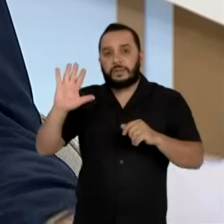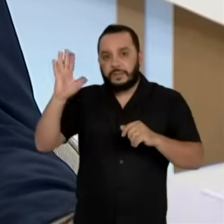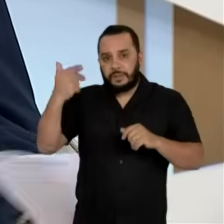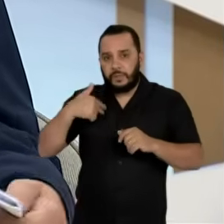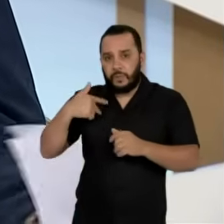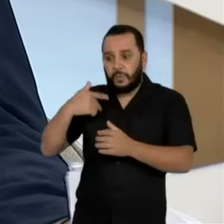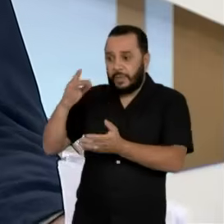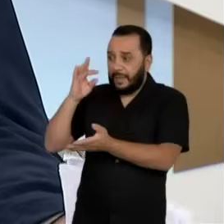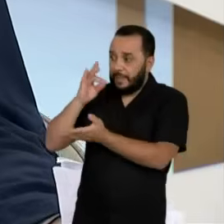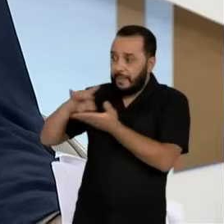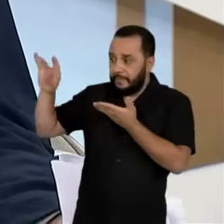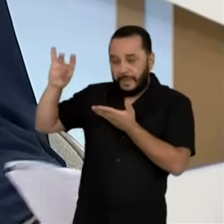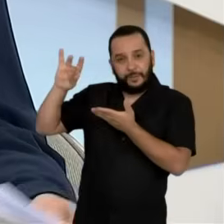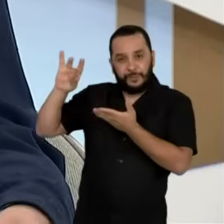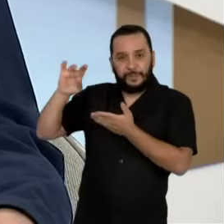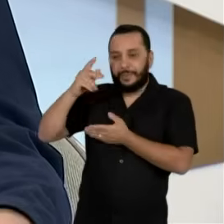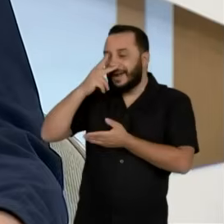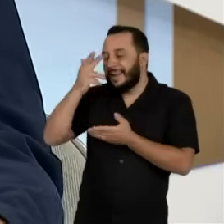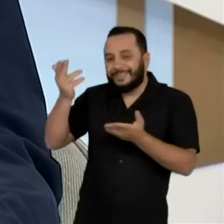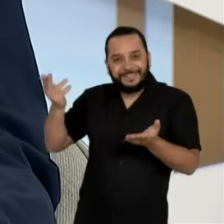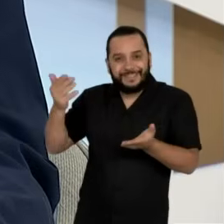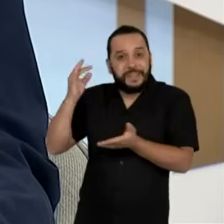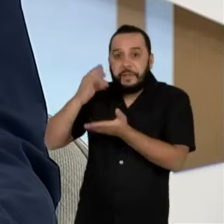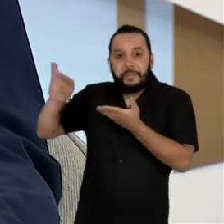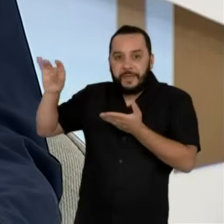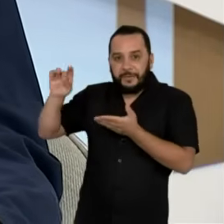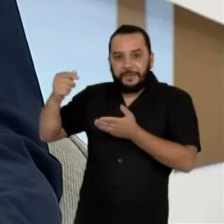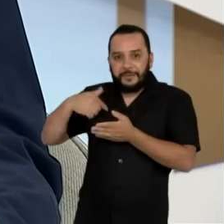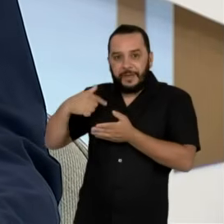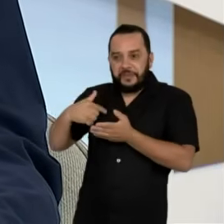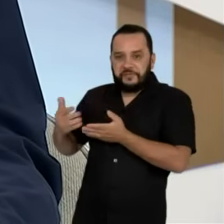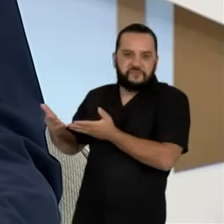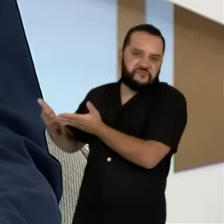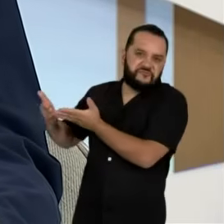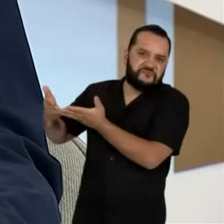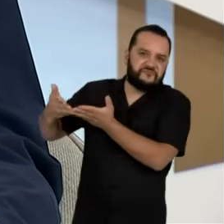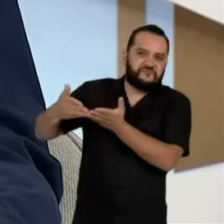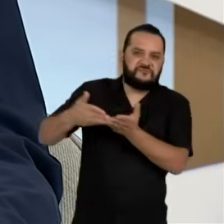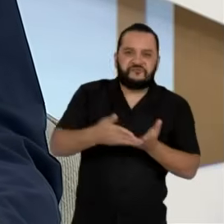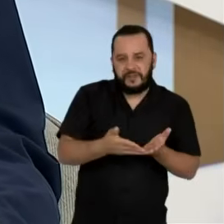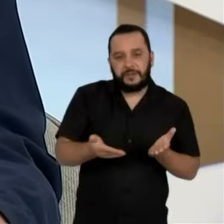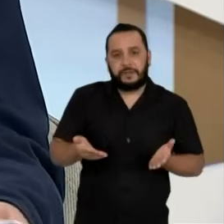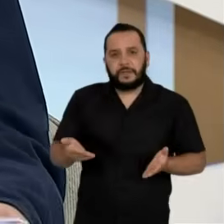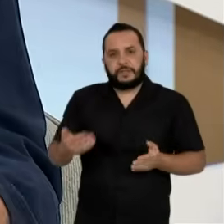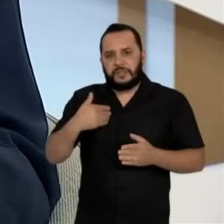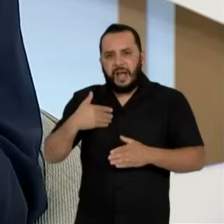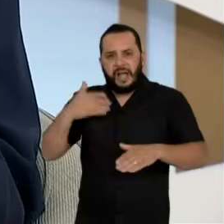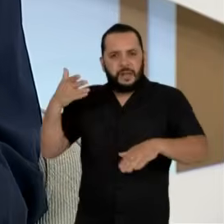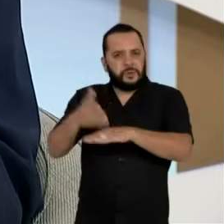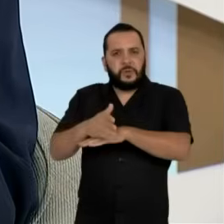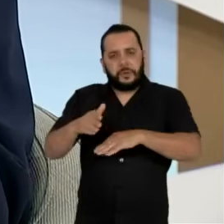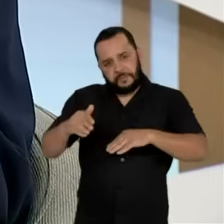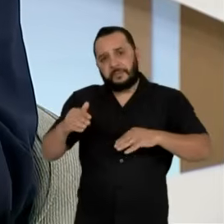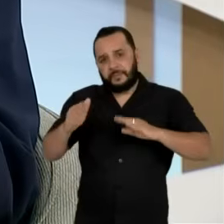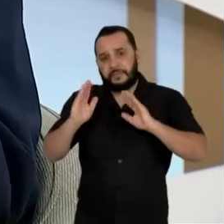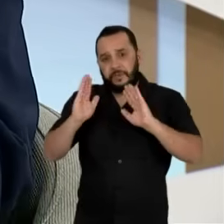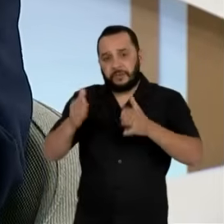que a gente não conhece, porque não está em guerra com ninguém, né? Então, de repente, a sede nossa foi